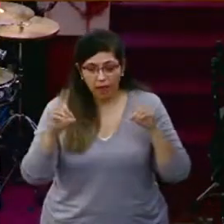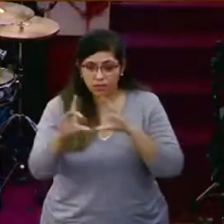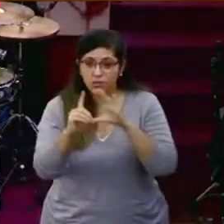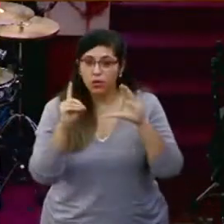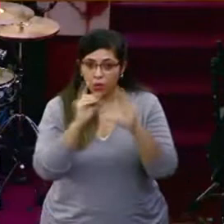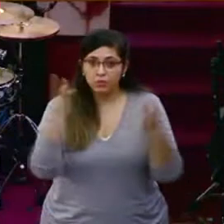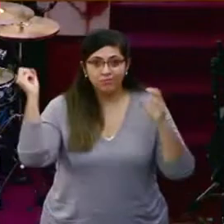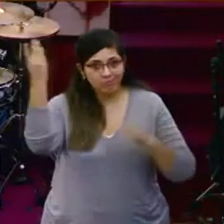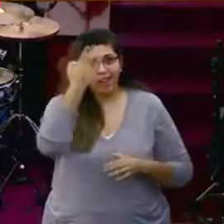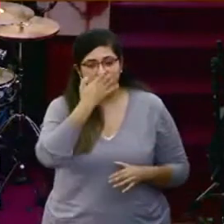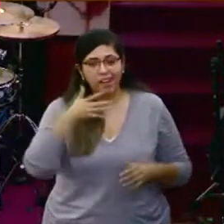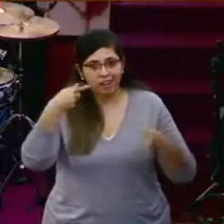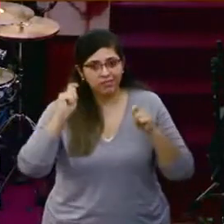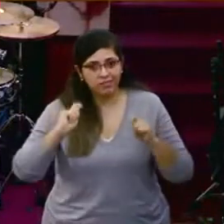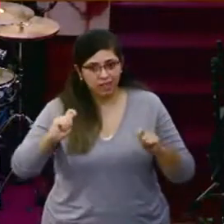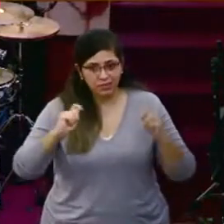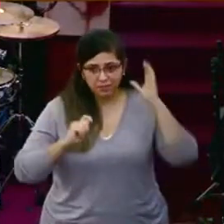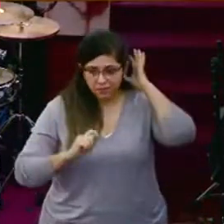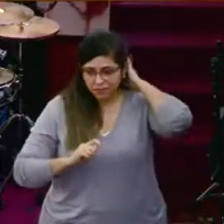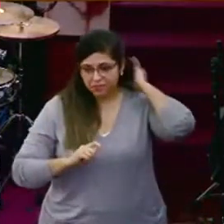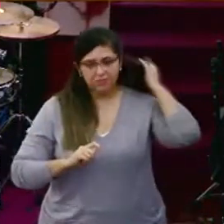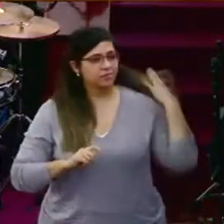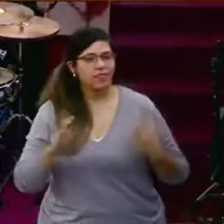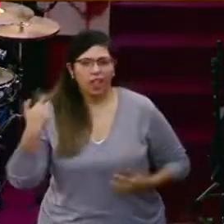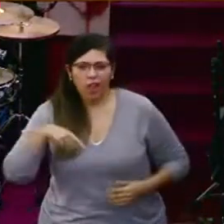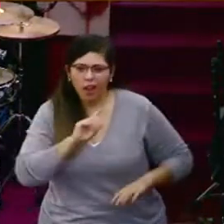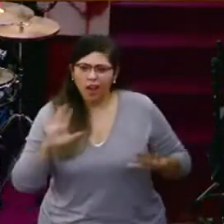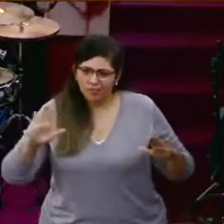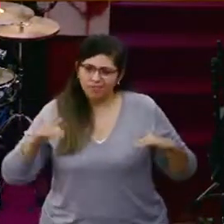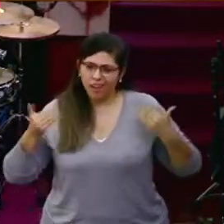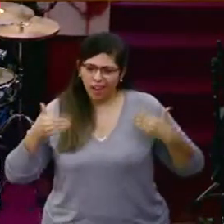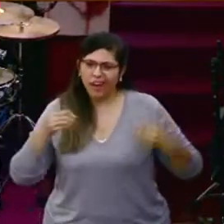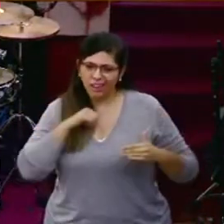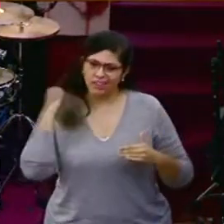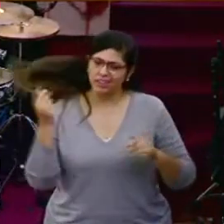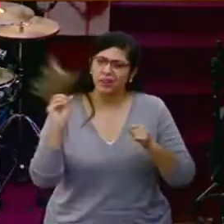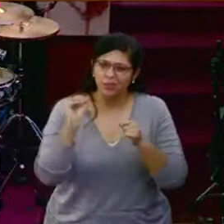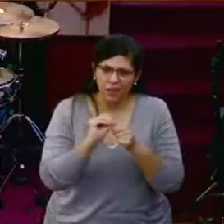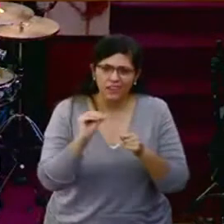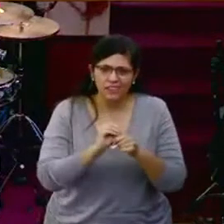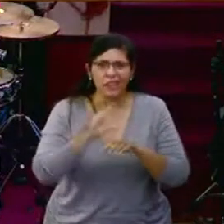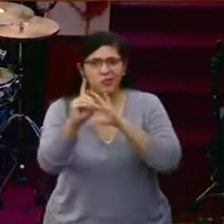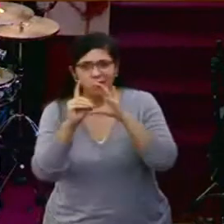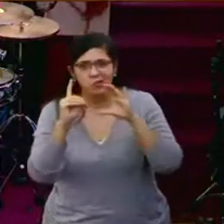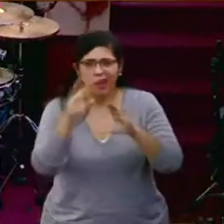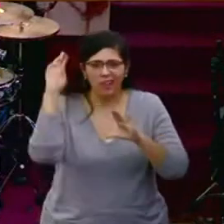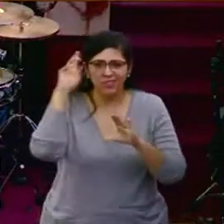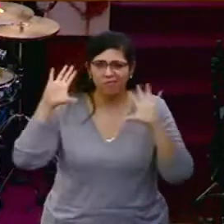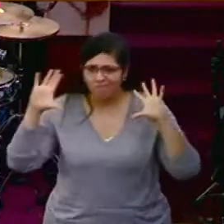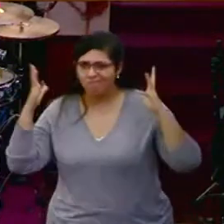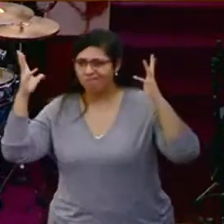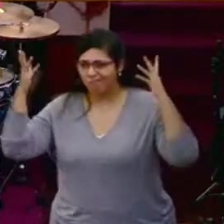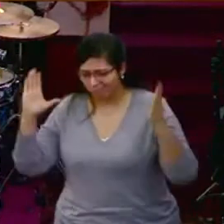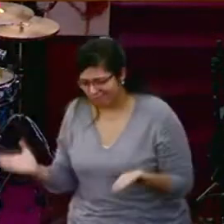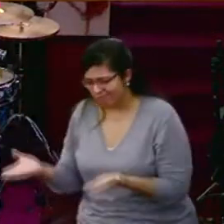tem nos dado essa graça e é sempre com alegria que fazemos isso cultuar ao senhor celebraram o senhor